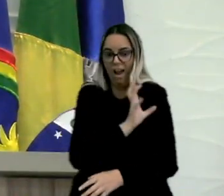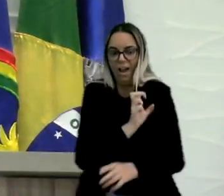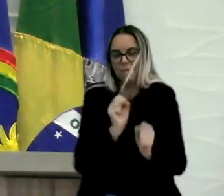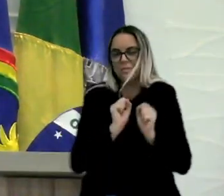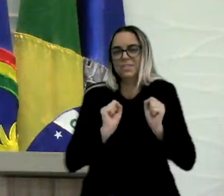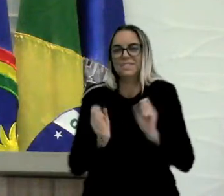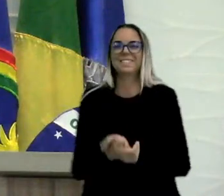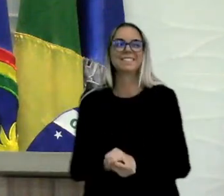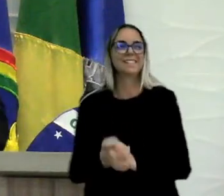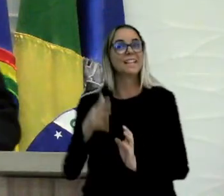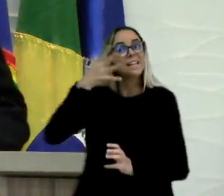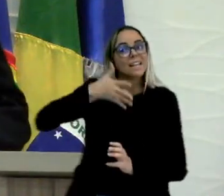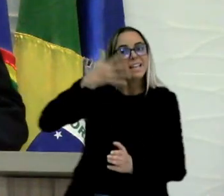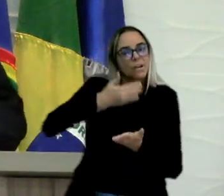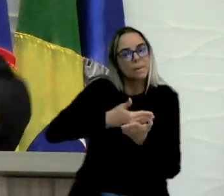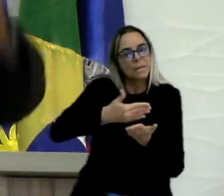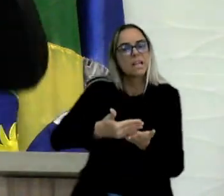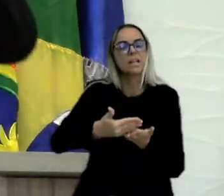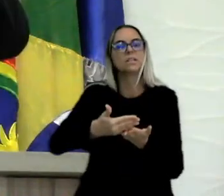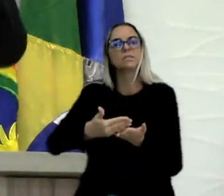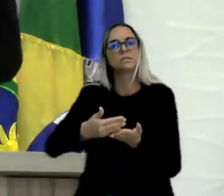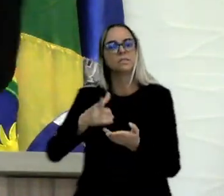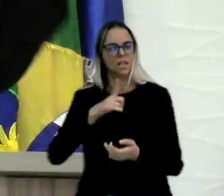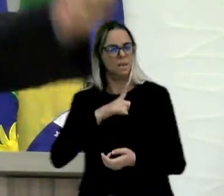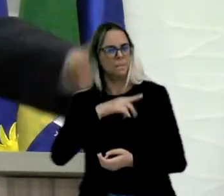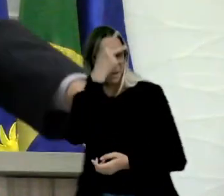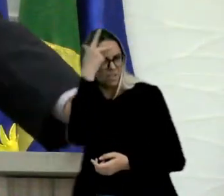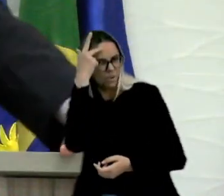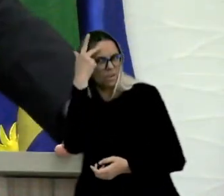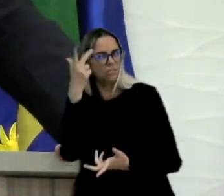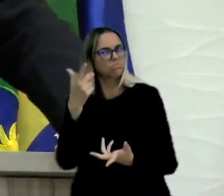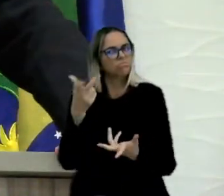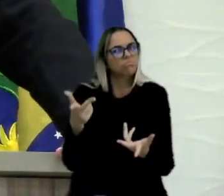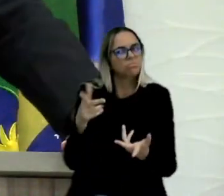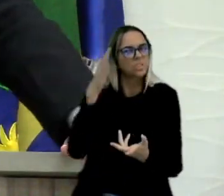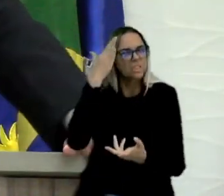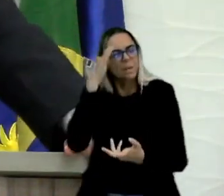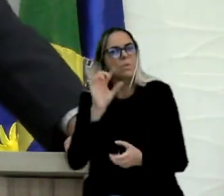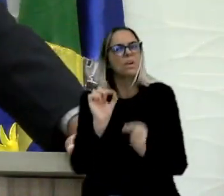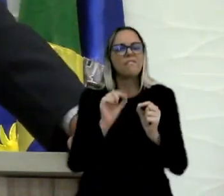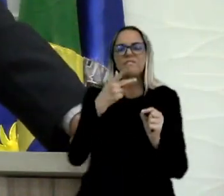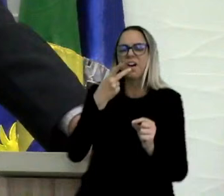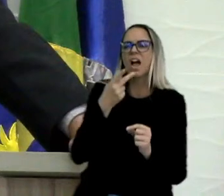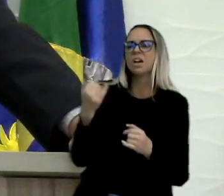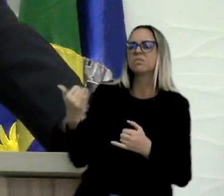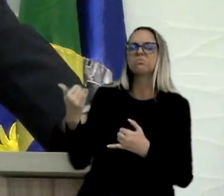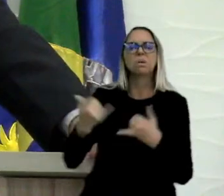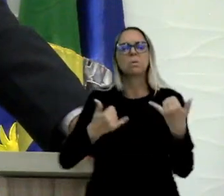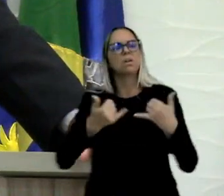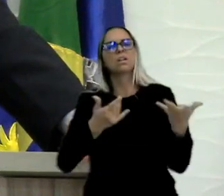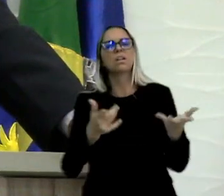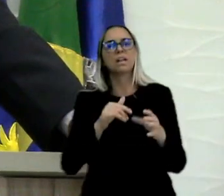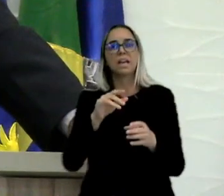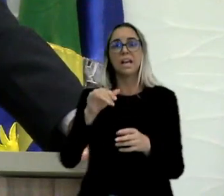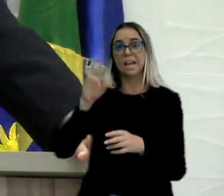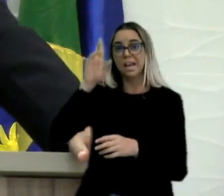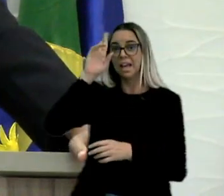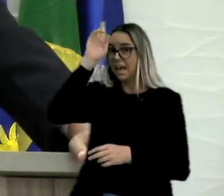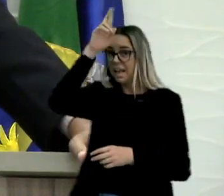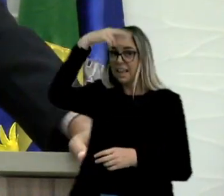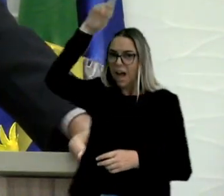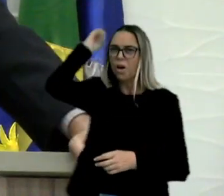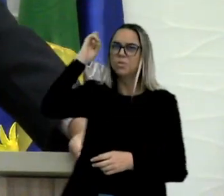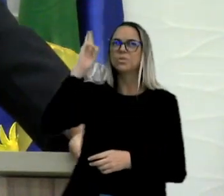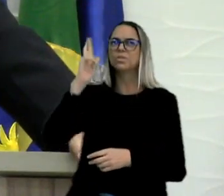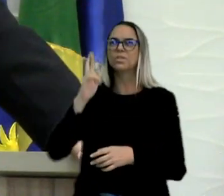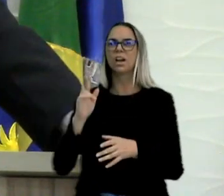discurso meu povo tem gente que não tem lógica o que fala algumas pessoas nó tá se despedindo e eu morri